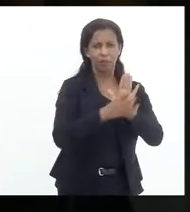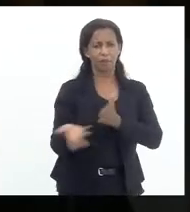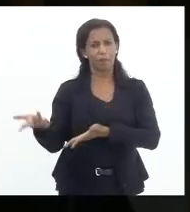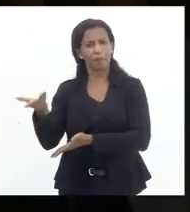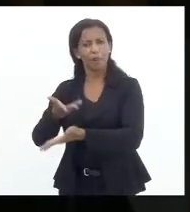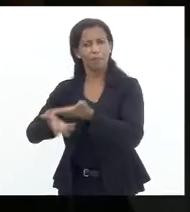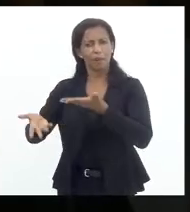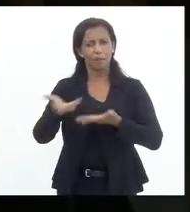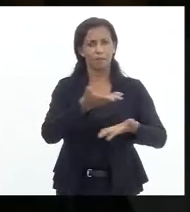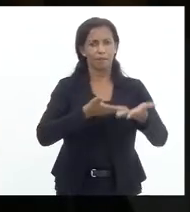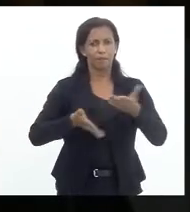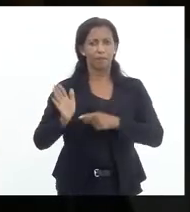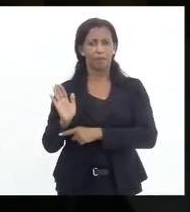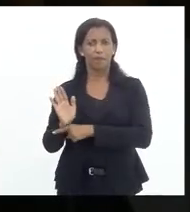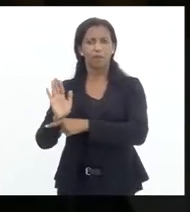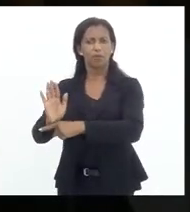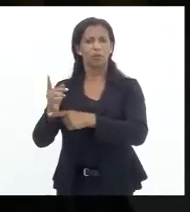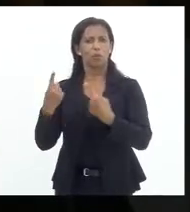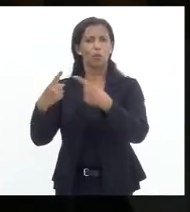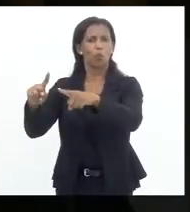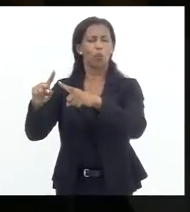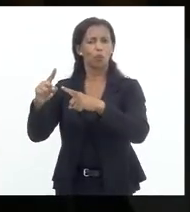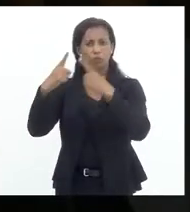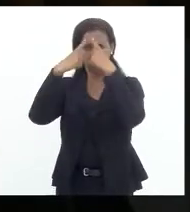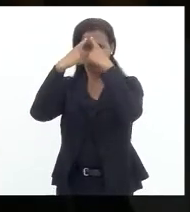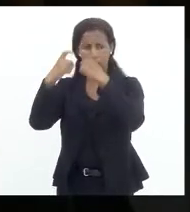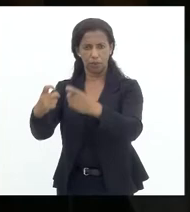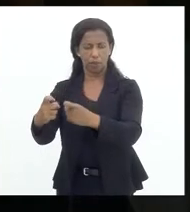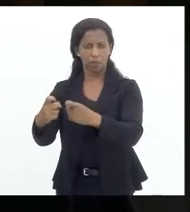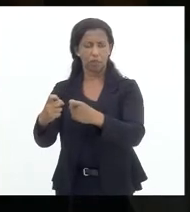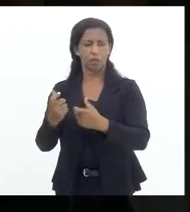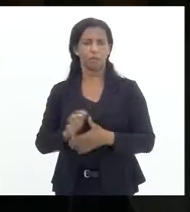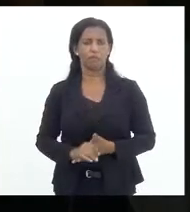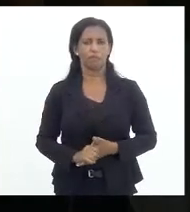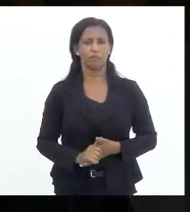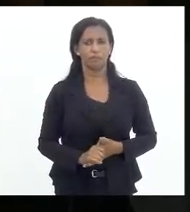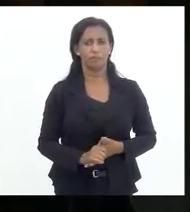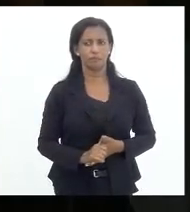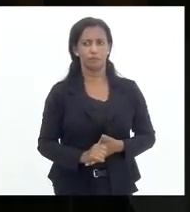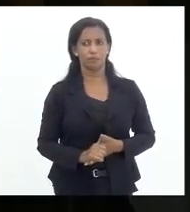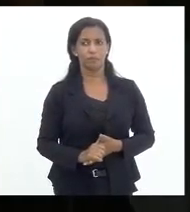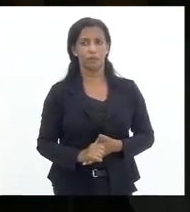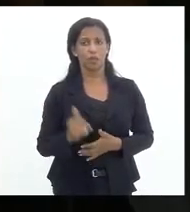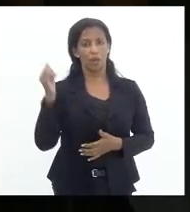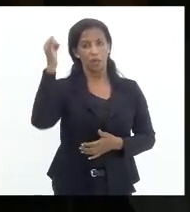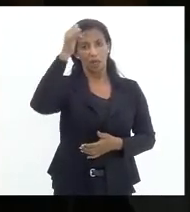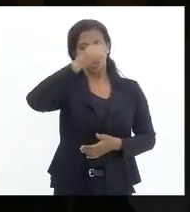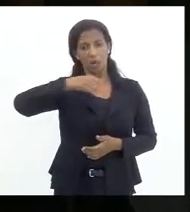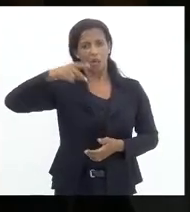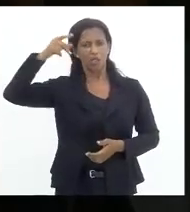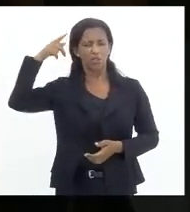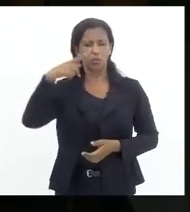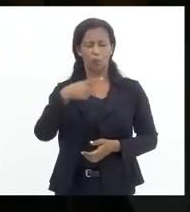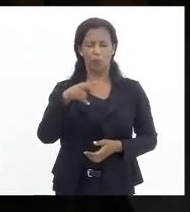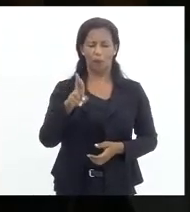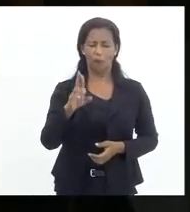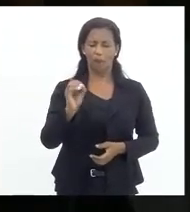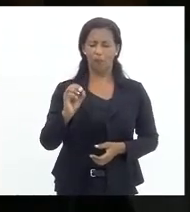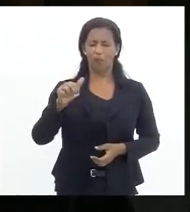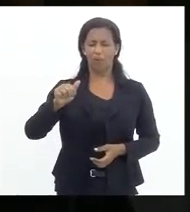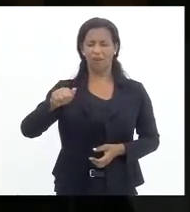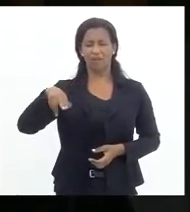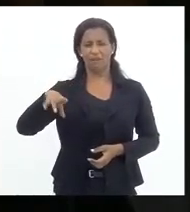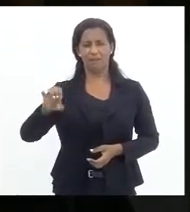é para enfrentar a violência na Perspectiva do antigo formato inclusive um programa marcante